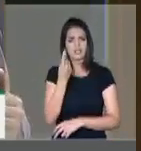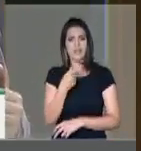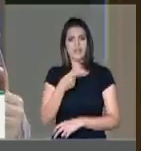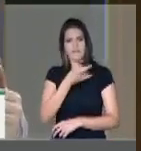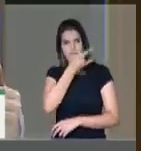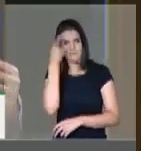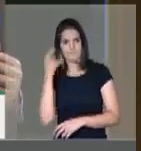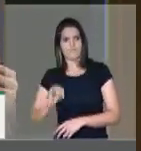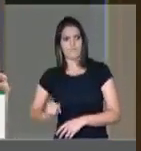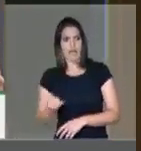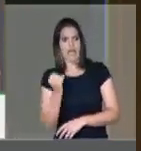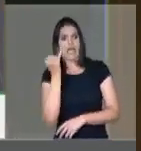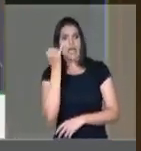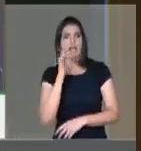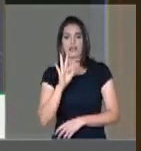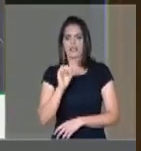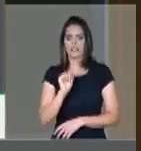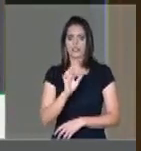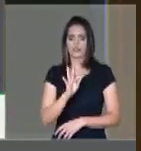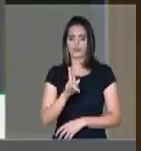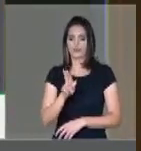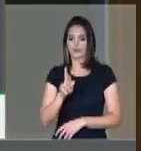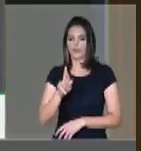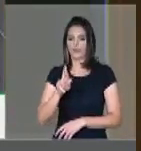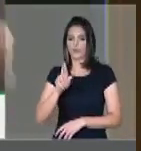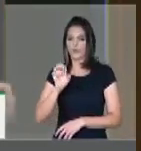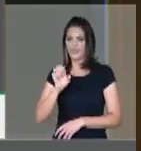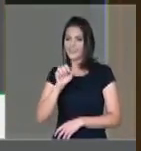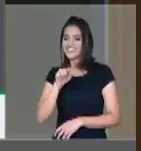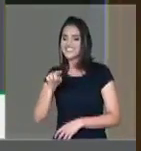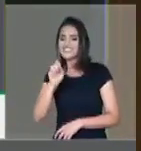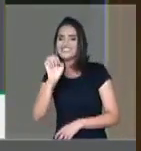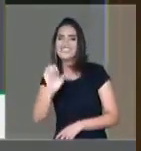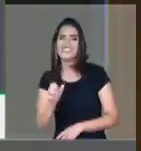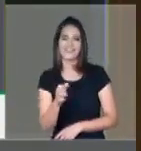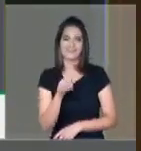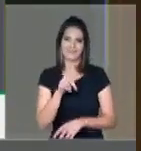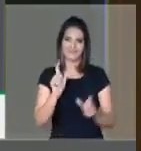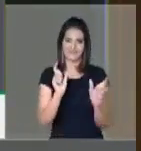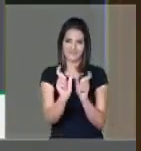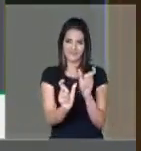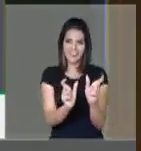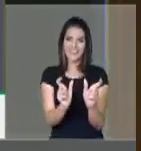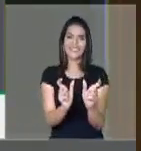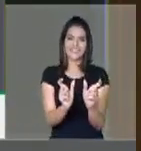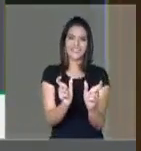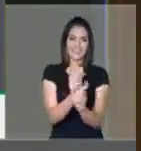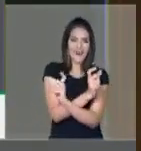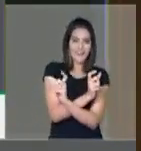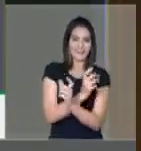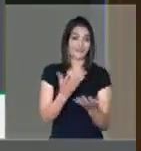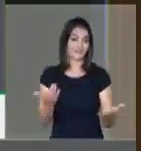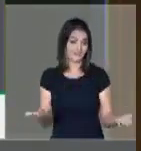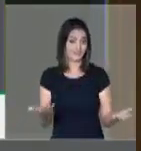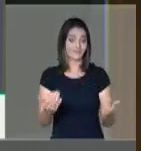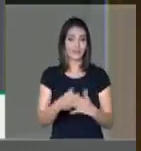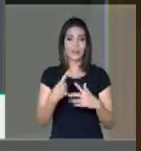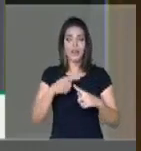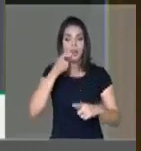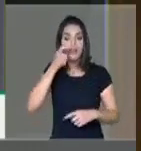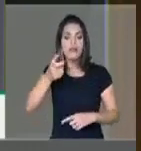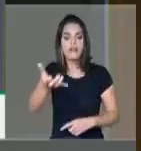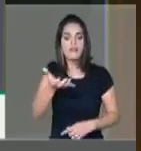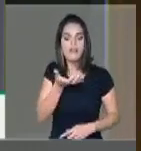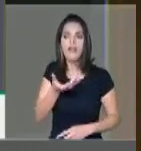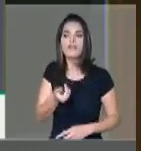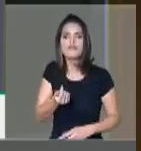Faturice, dado o interesse de privatização das universidades. E aqui posso